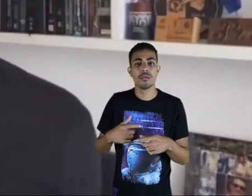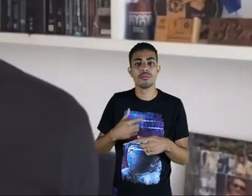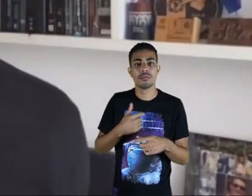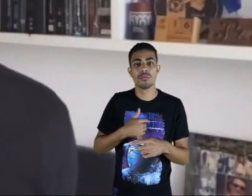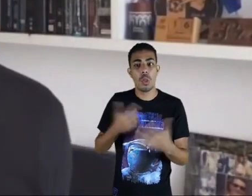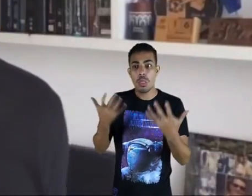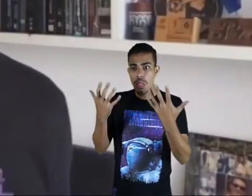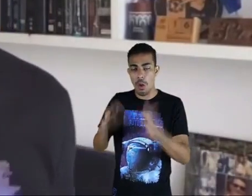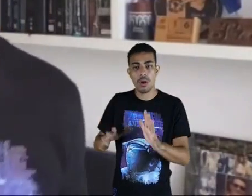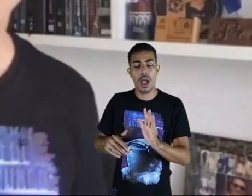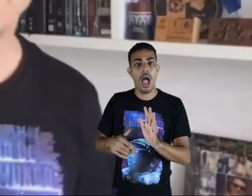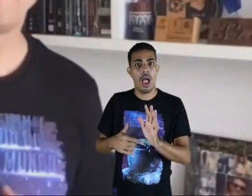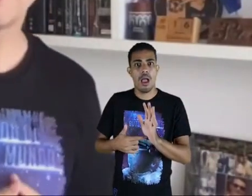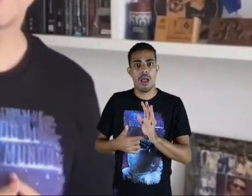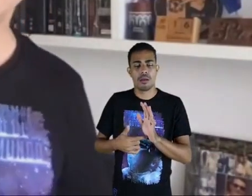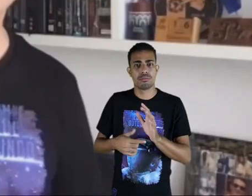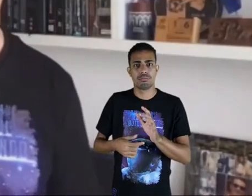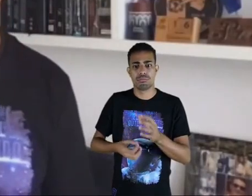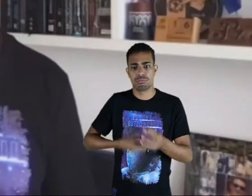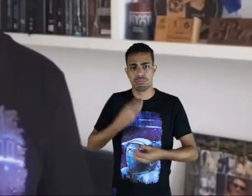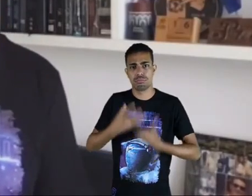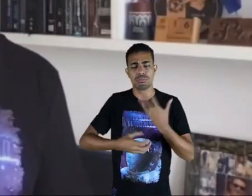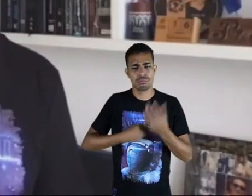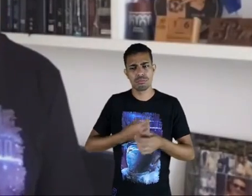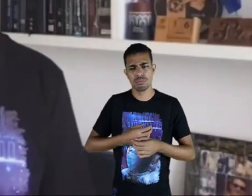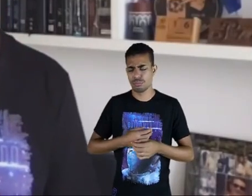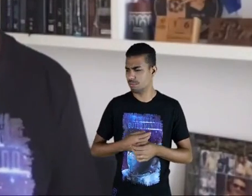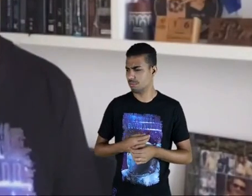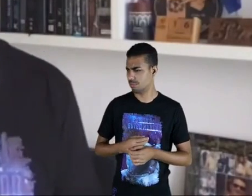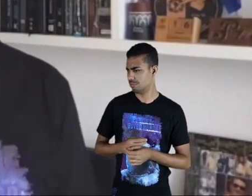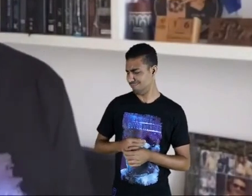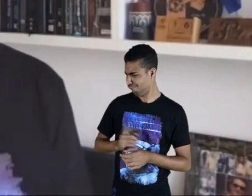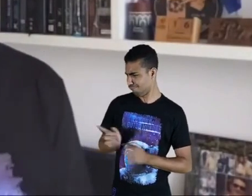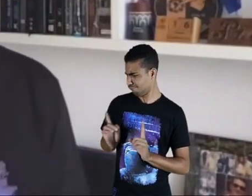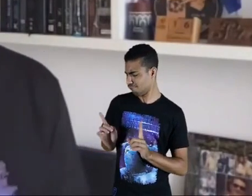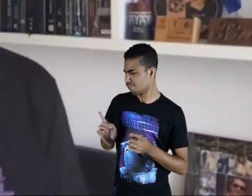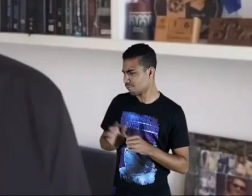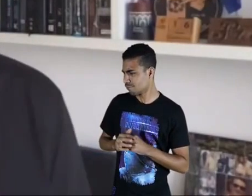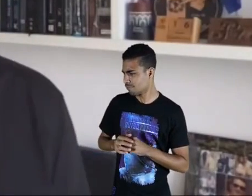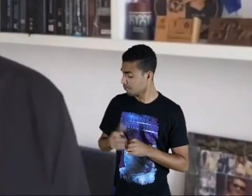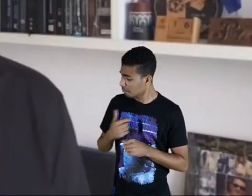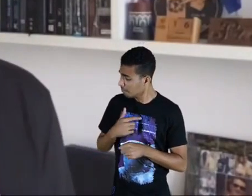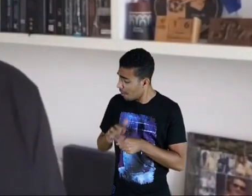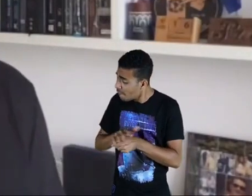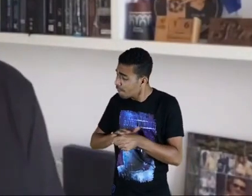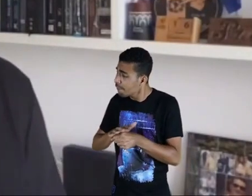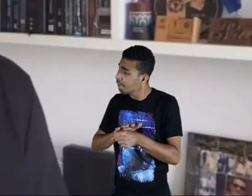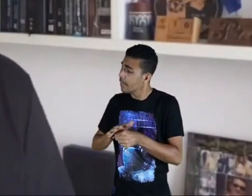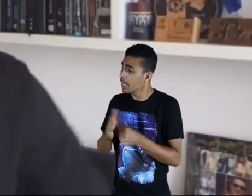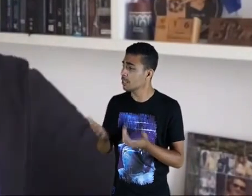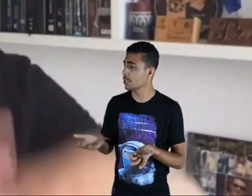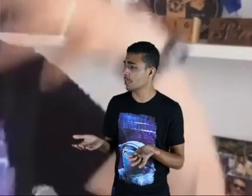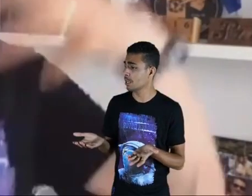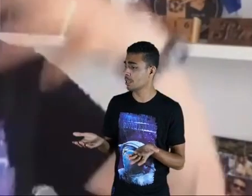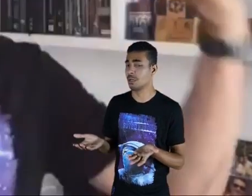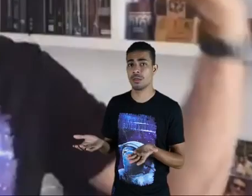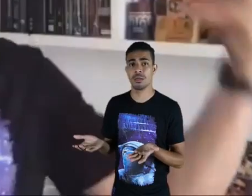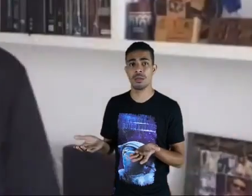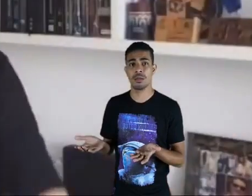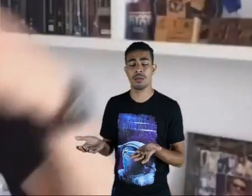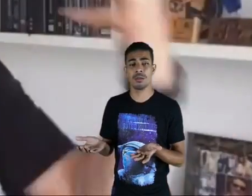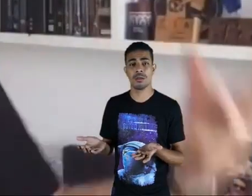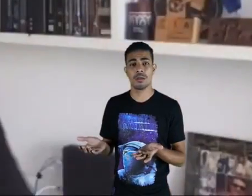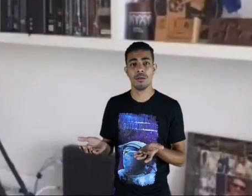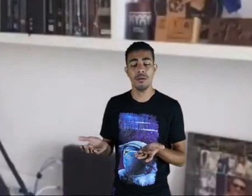contar a nós? Ela disse: não. eu sou virgem. E